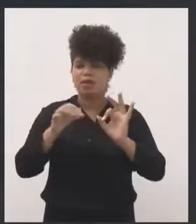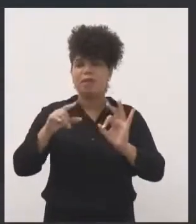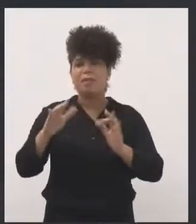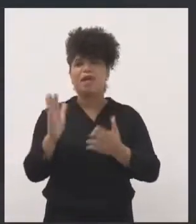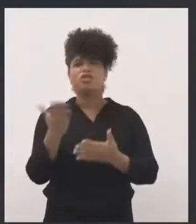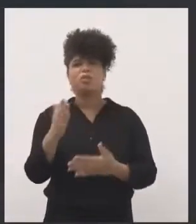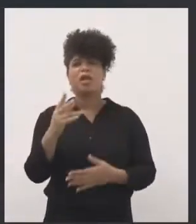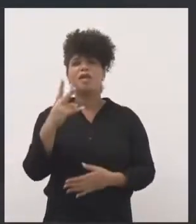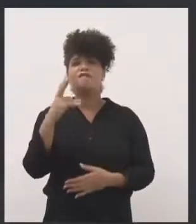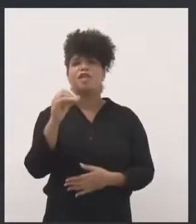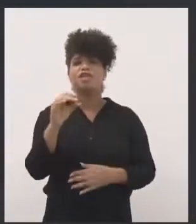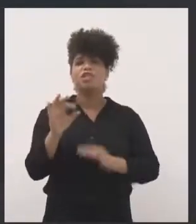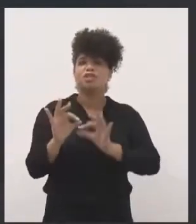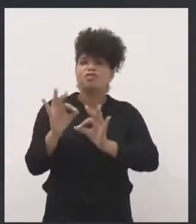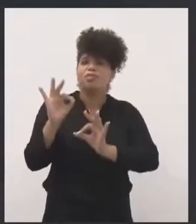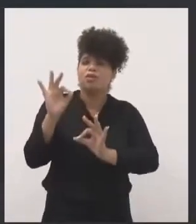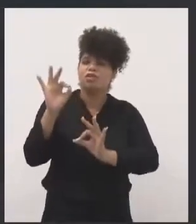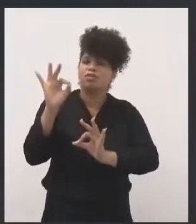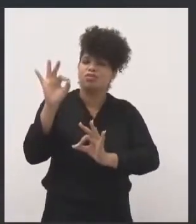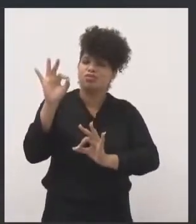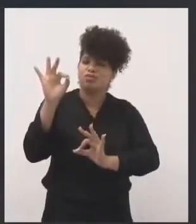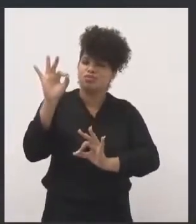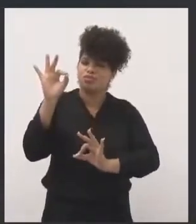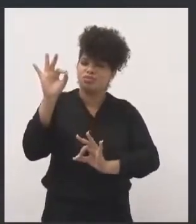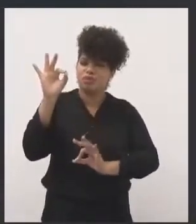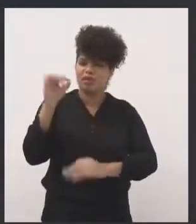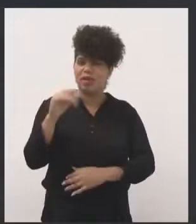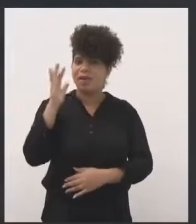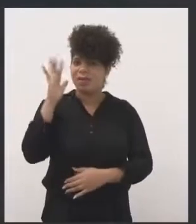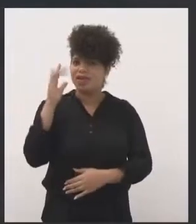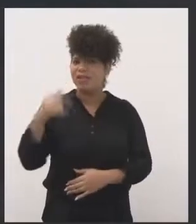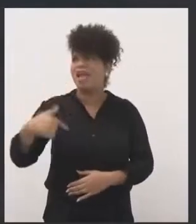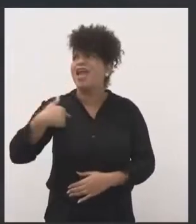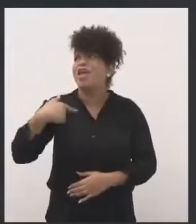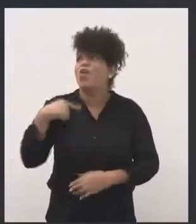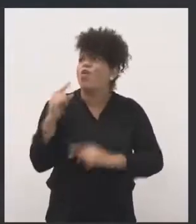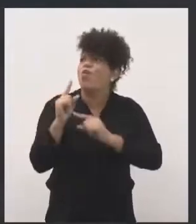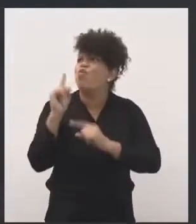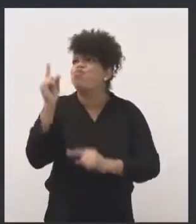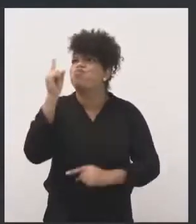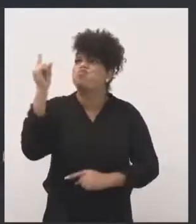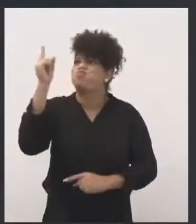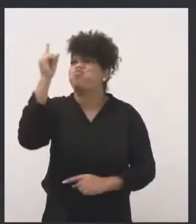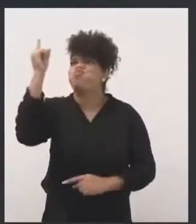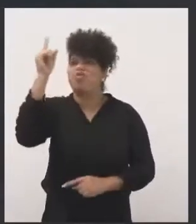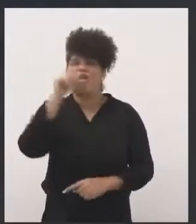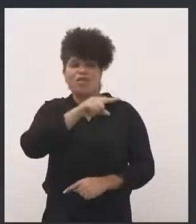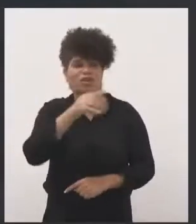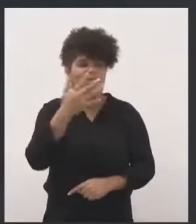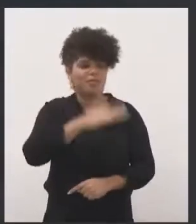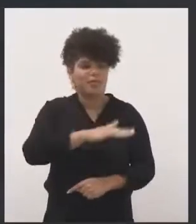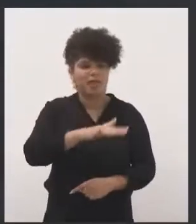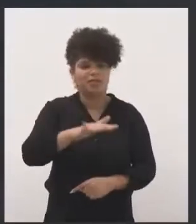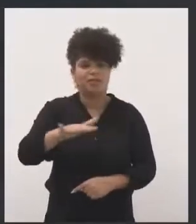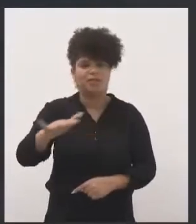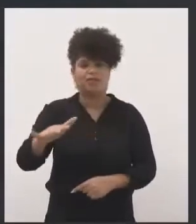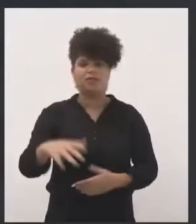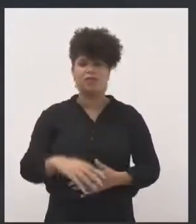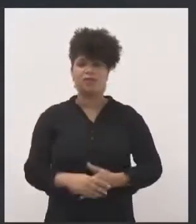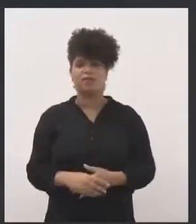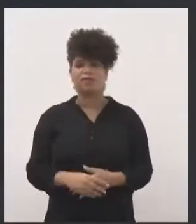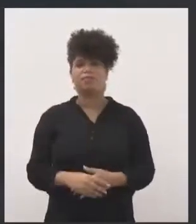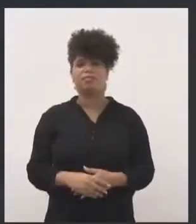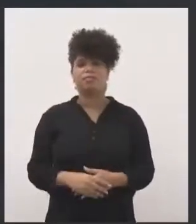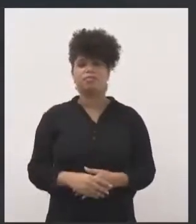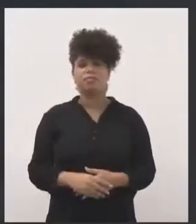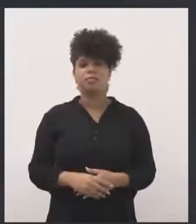20 metros de altura. Já pensou? Eu vou ser muito maior do que todos vocês. Então, esse